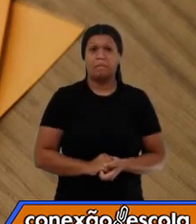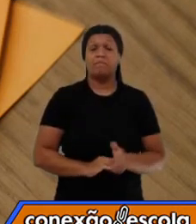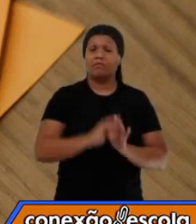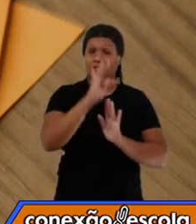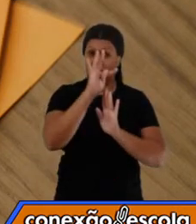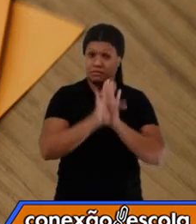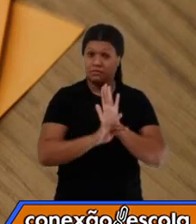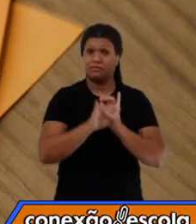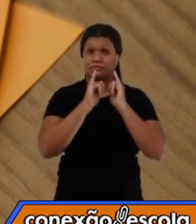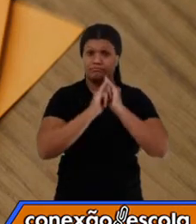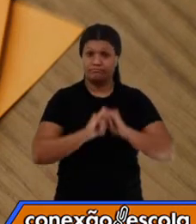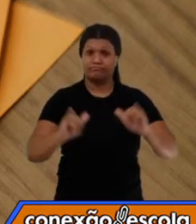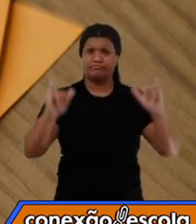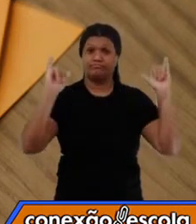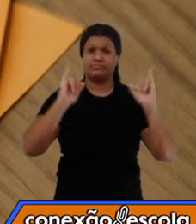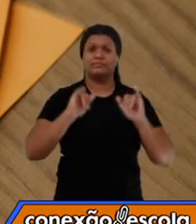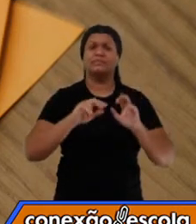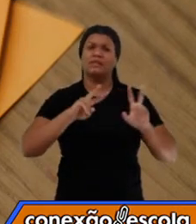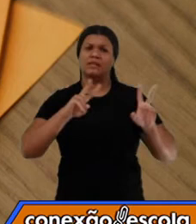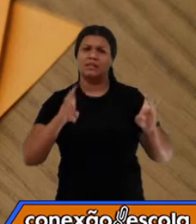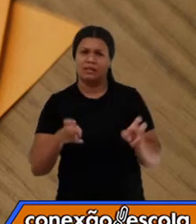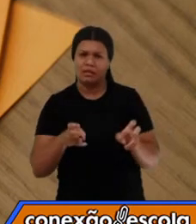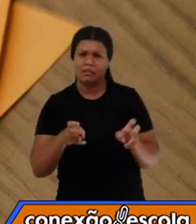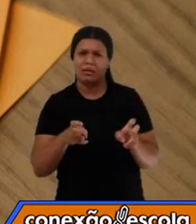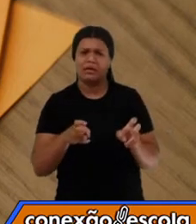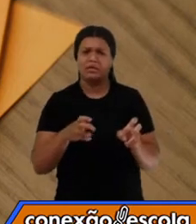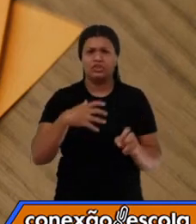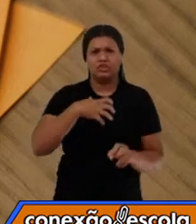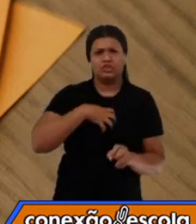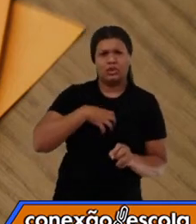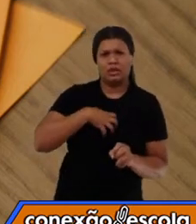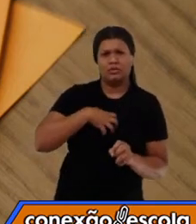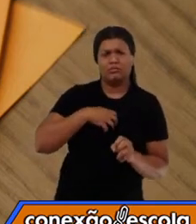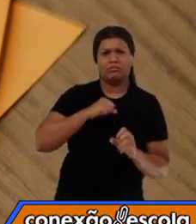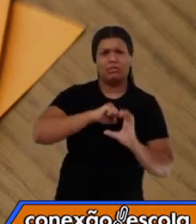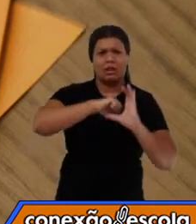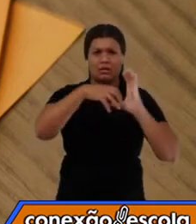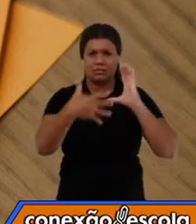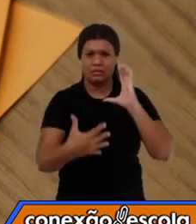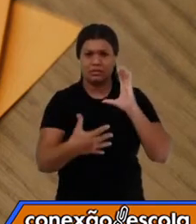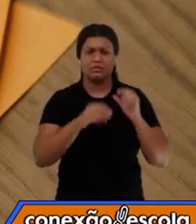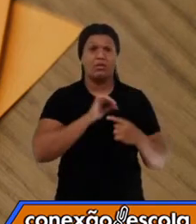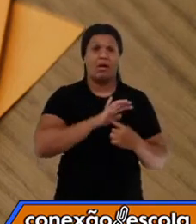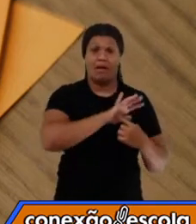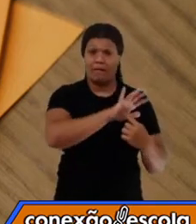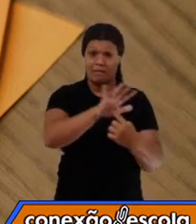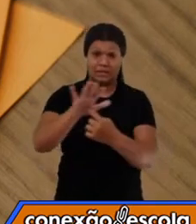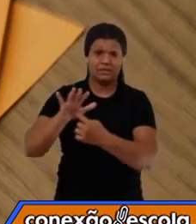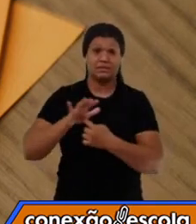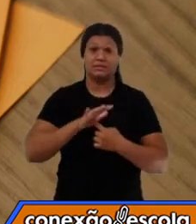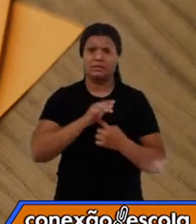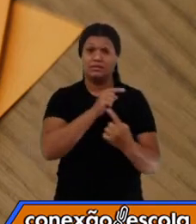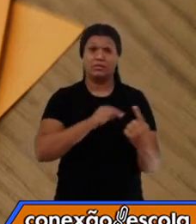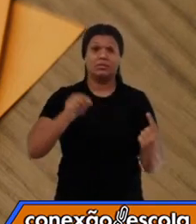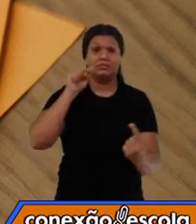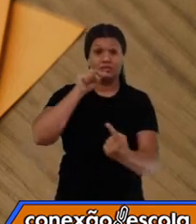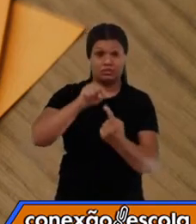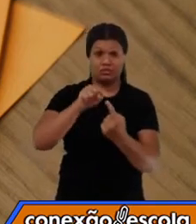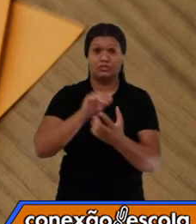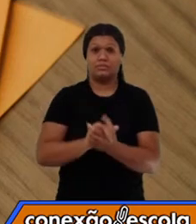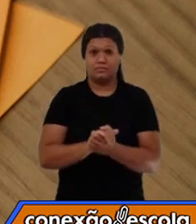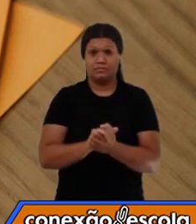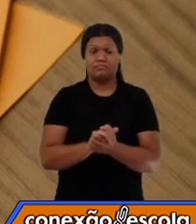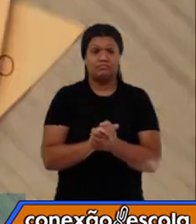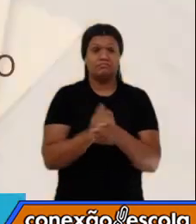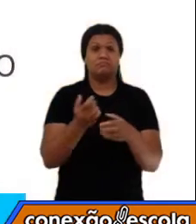textos informativos, quanto à linguagem, eles apresentam uma característica bem objetiva,